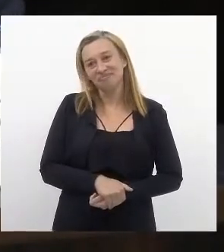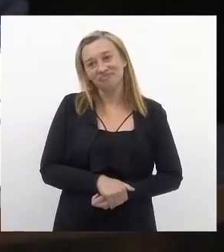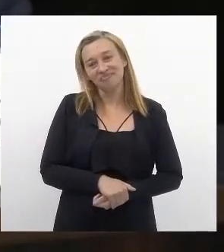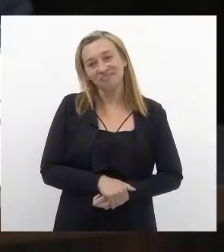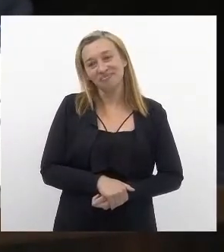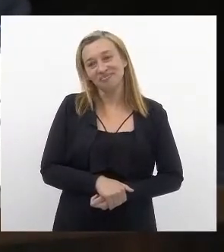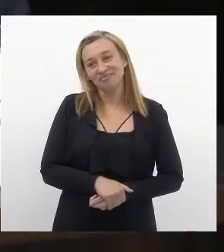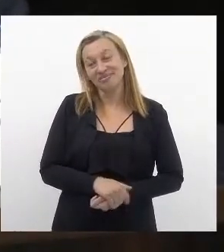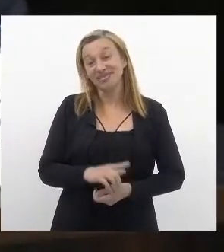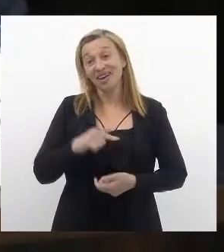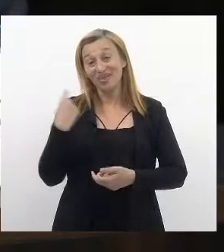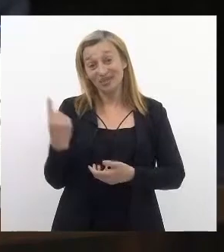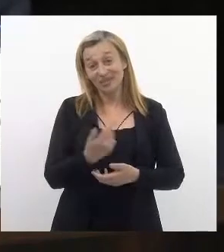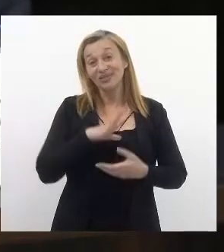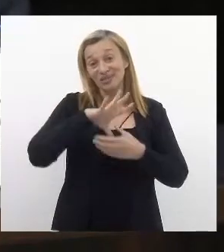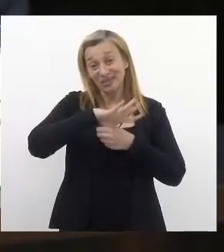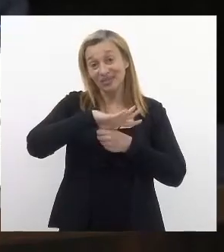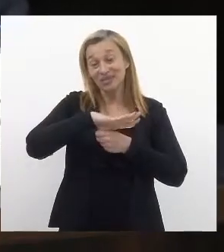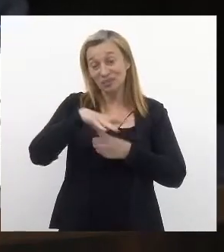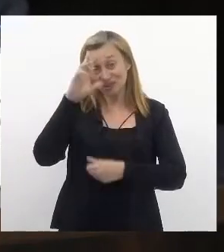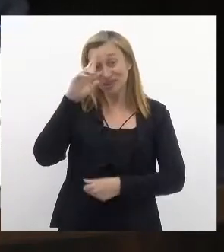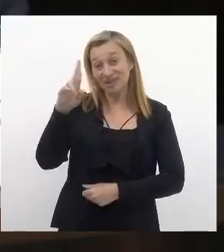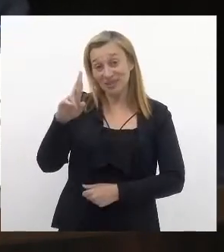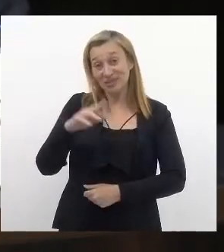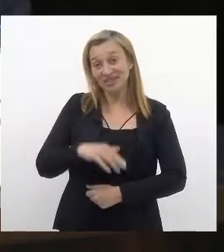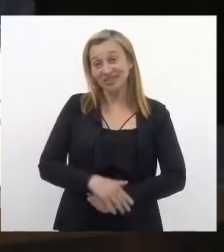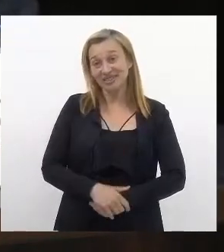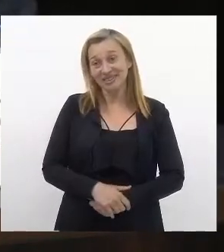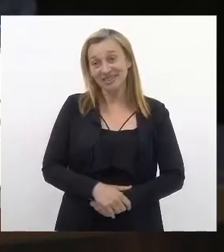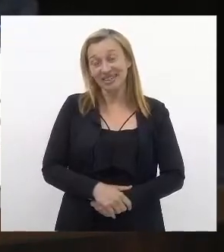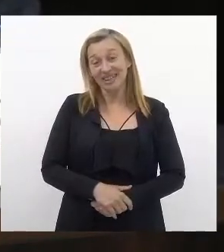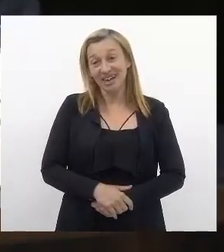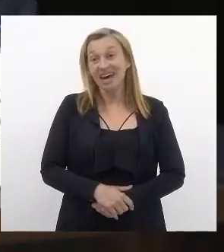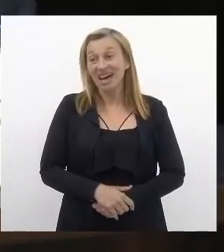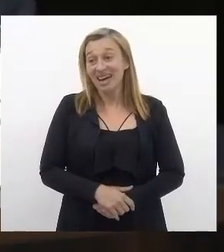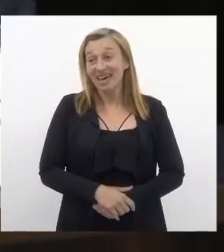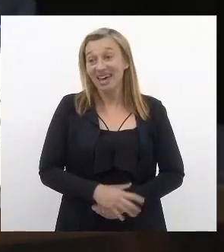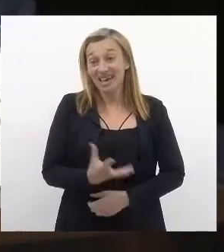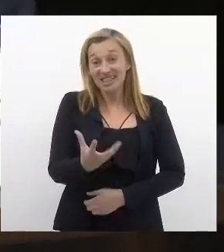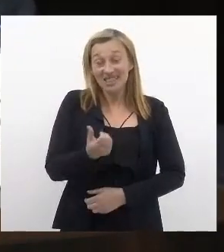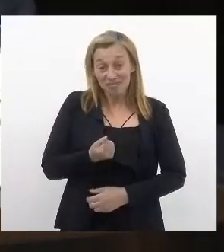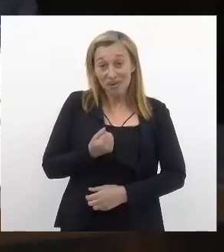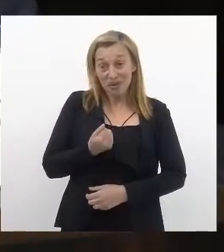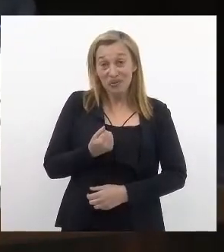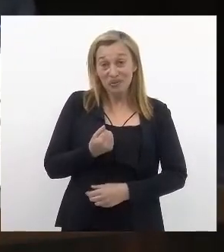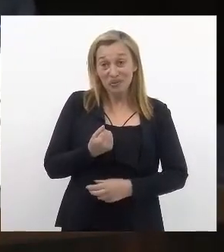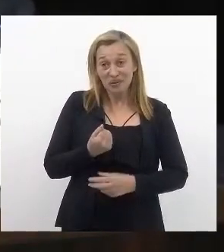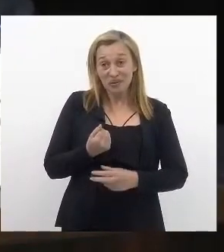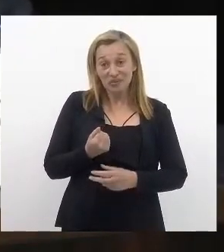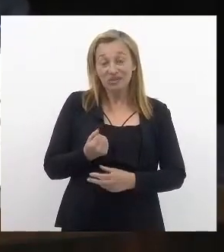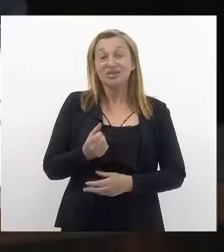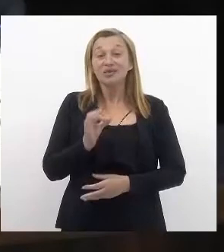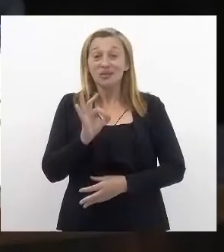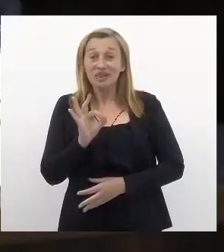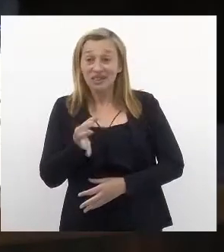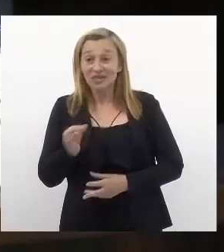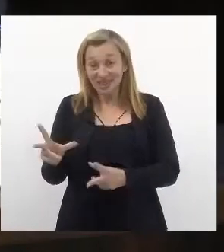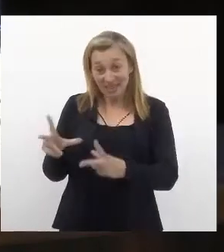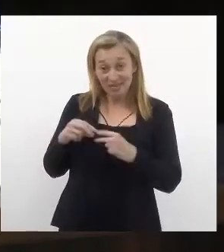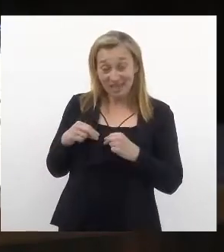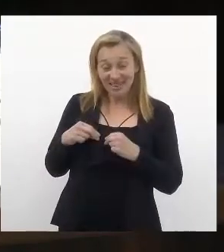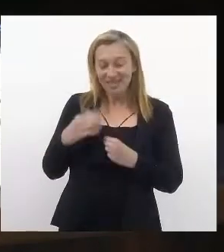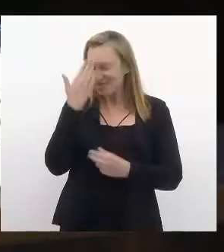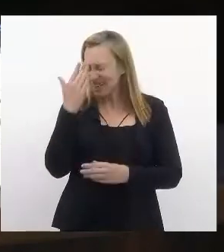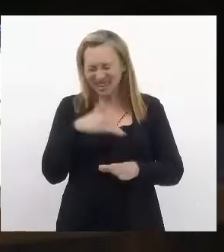ao nosso cônsul que o senhor colheu o que plantou, merecido. E muito obrigado a todos.